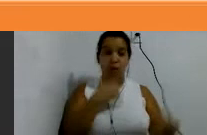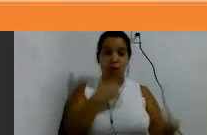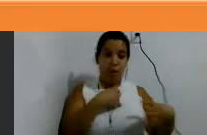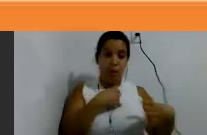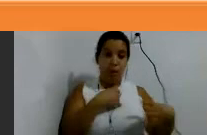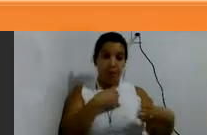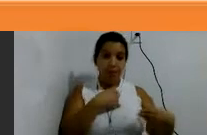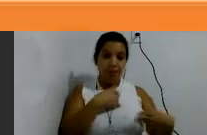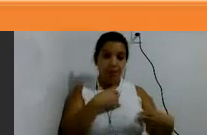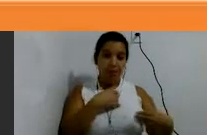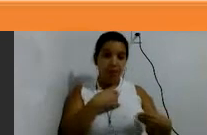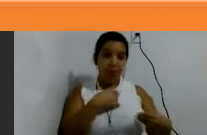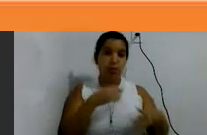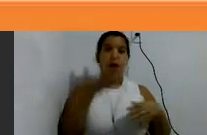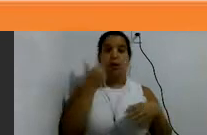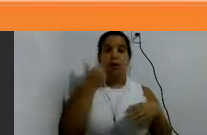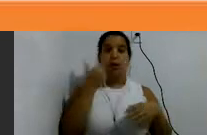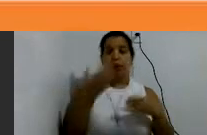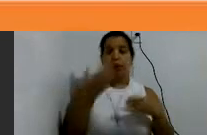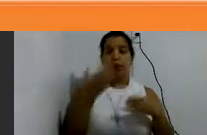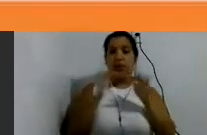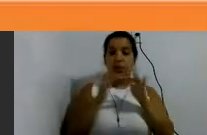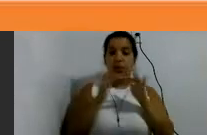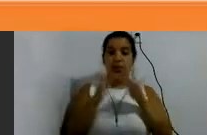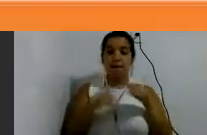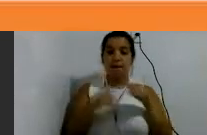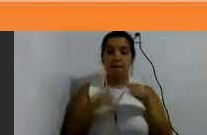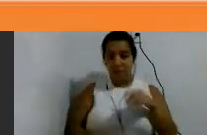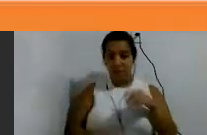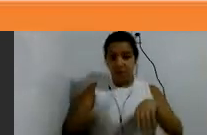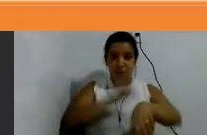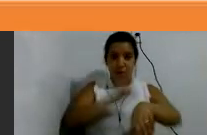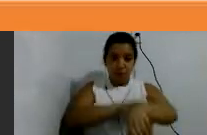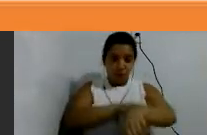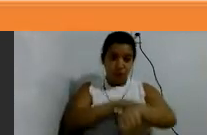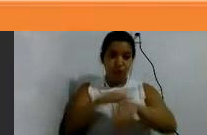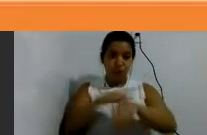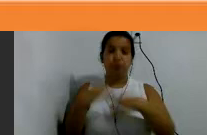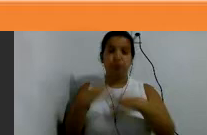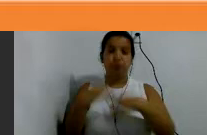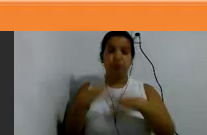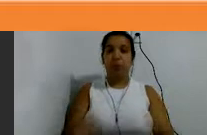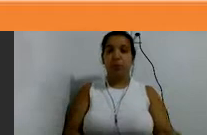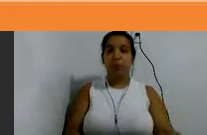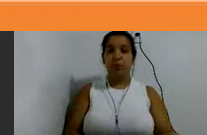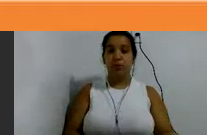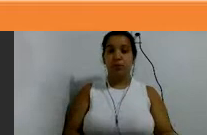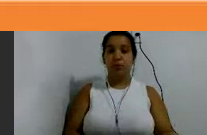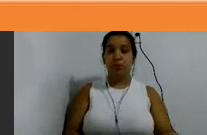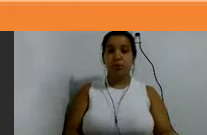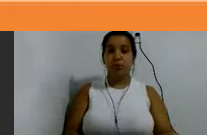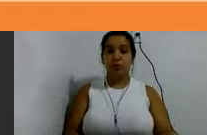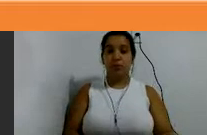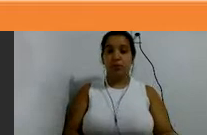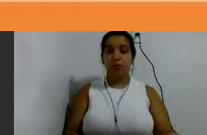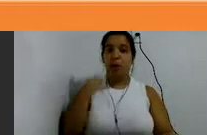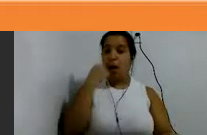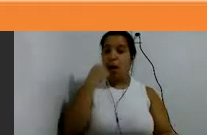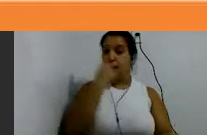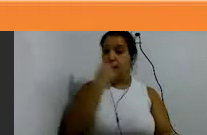amamentação, ingestão de alimentos contaminados com fezes ou urina de triatomíneos infectados, por mucosa íntegra